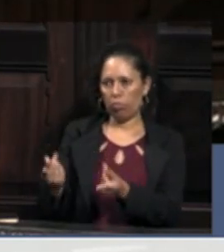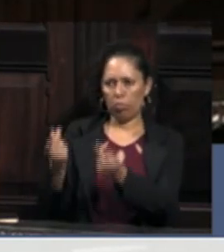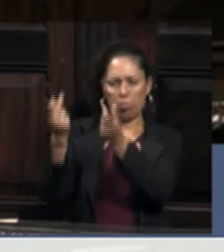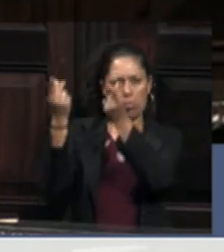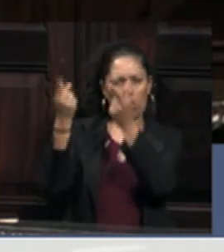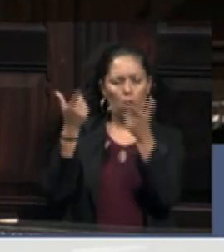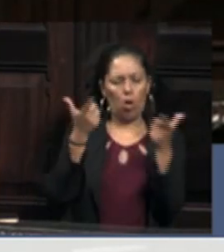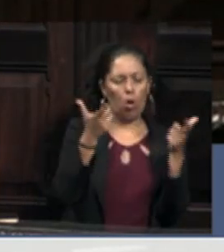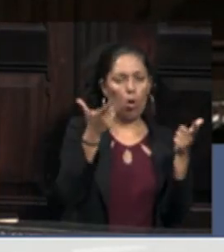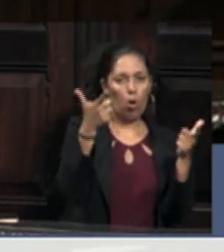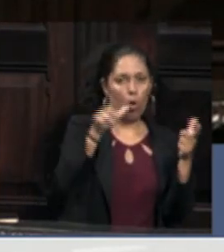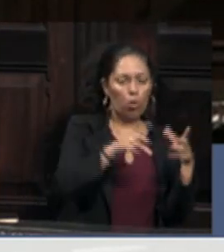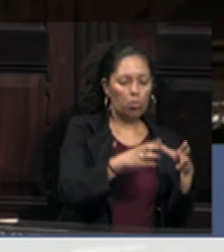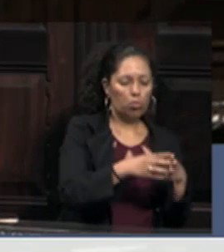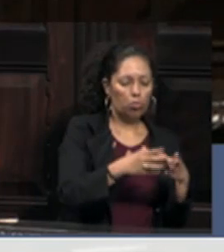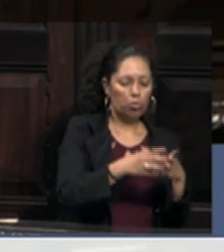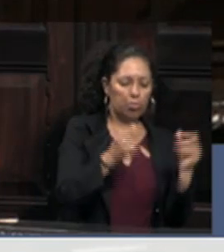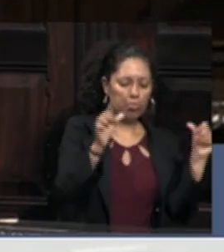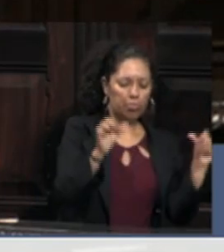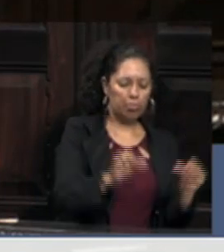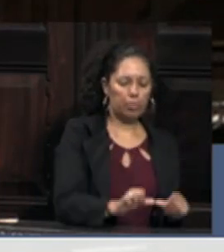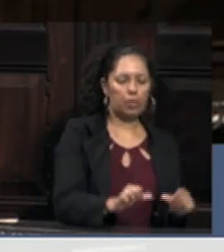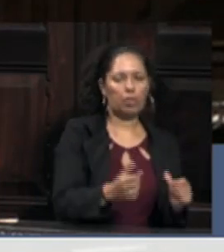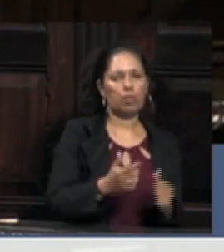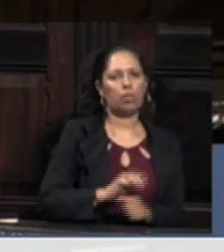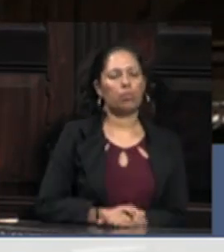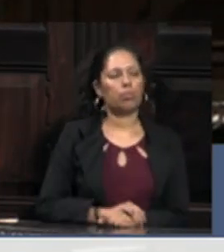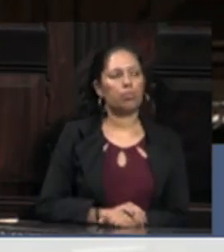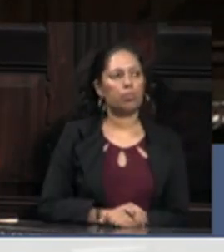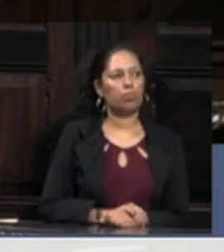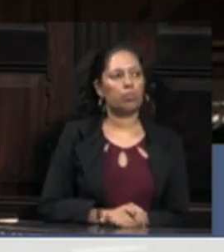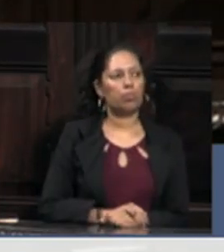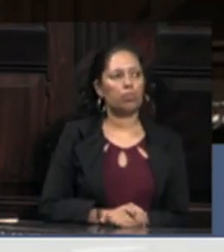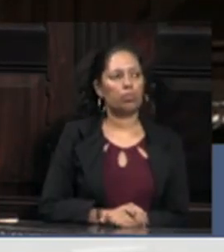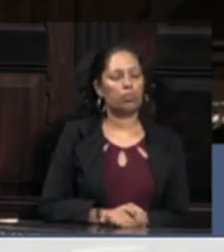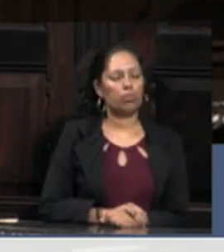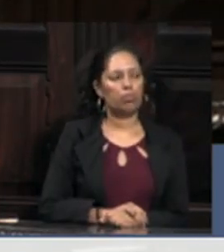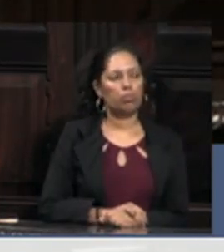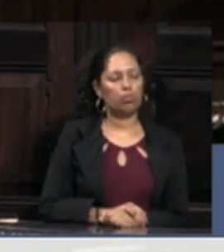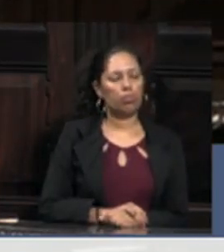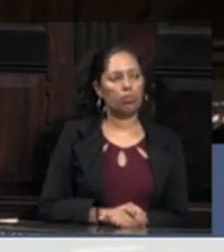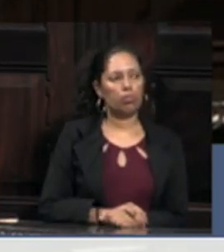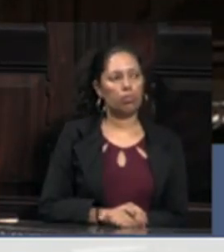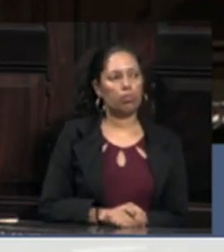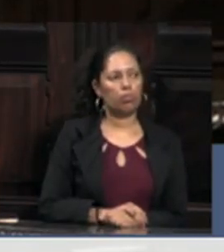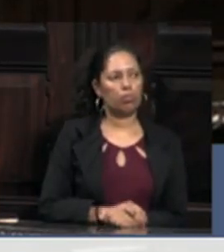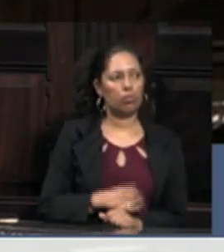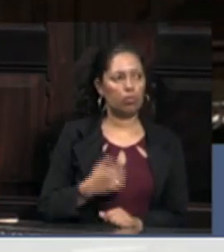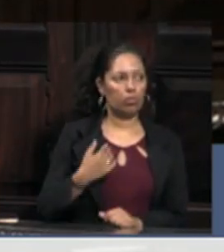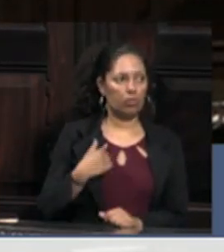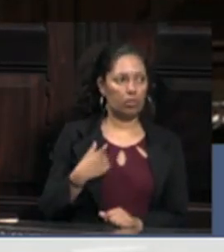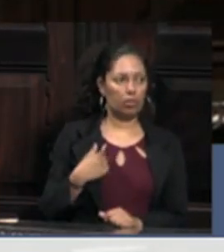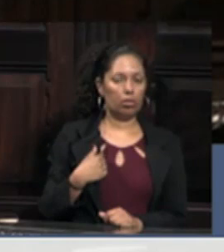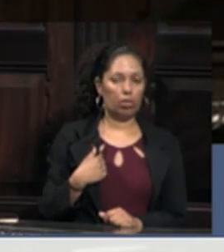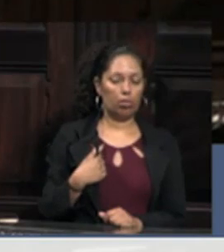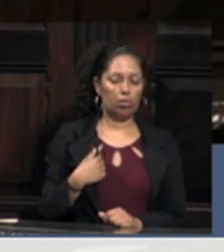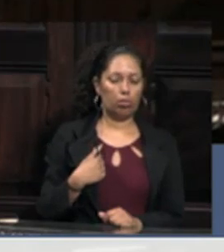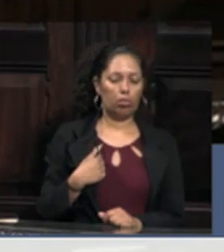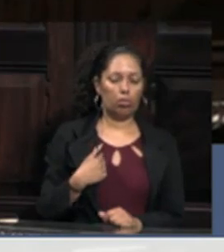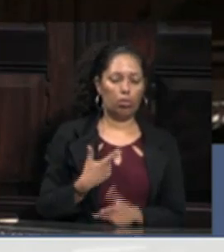superavitário como é o previdenciário. E que nessa nova